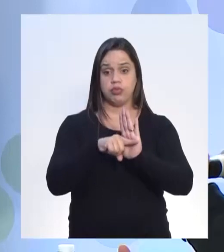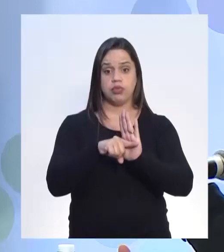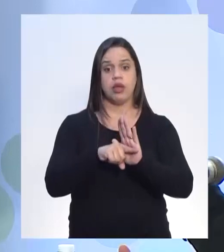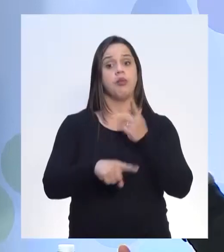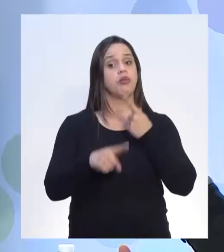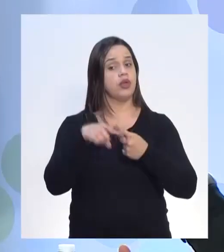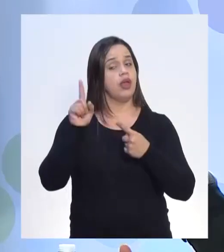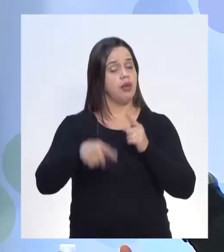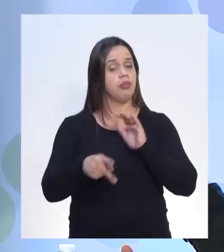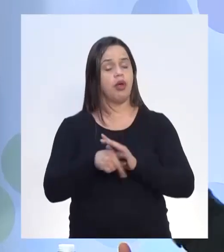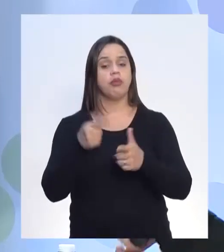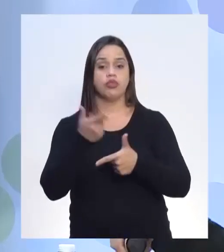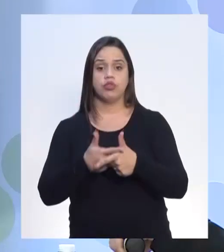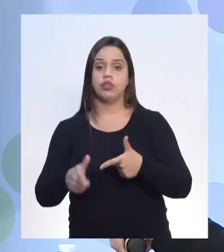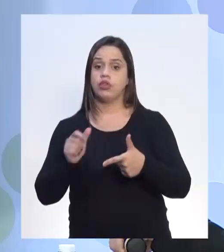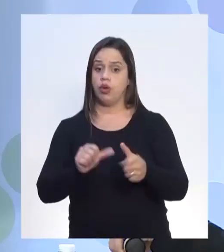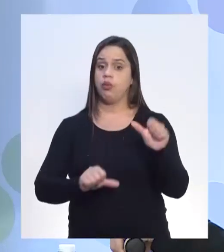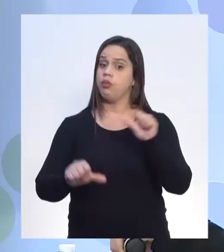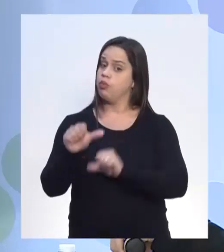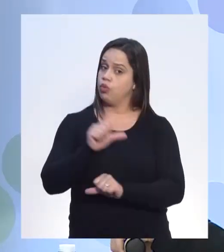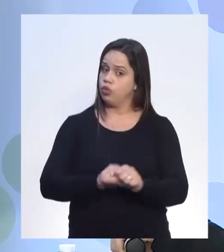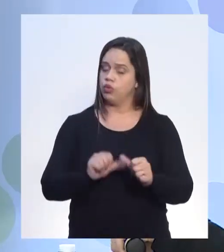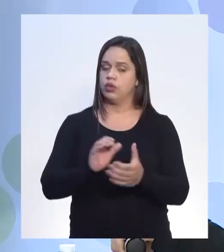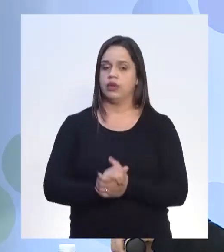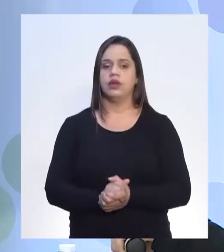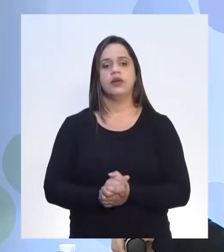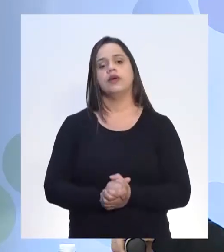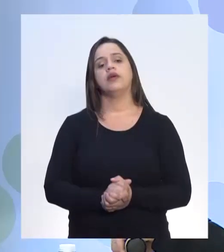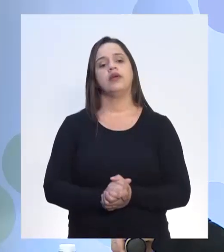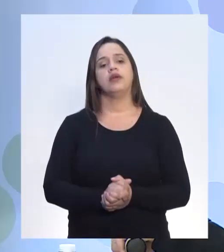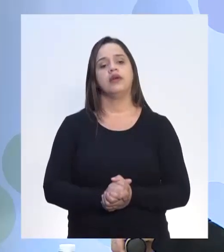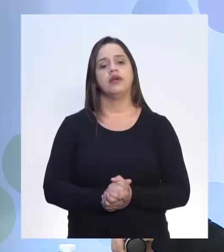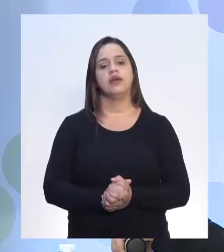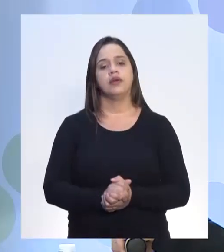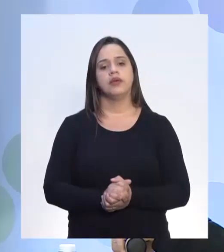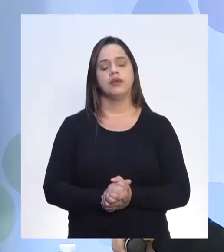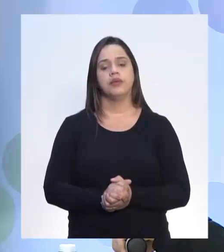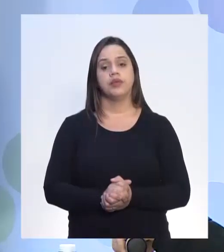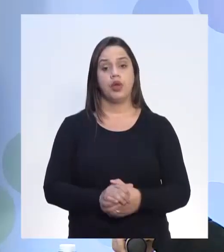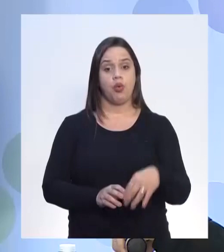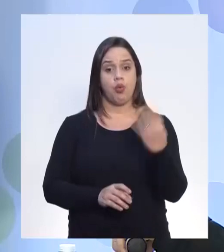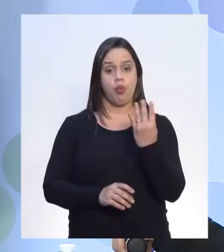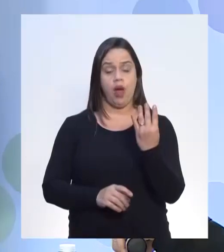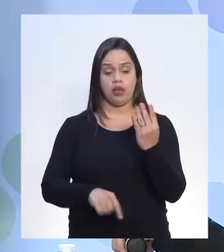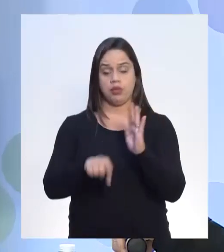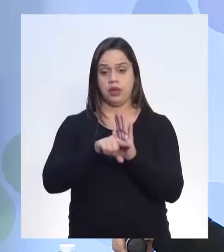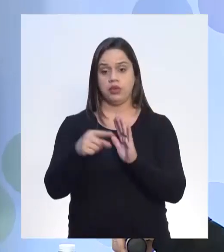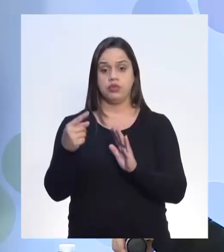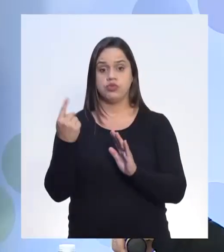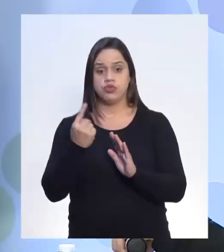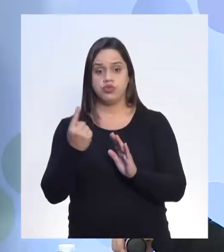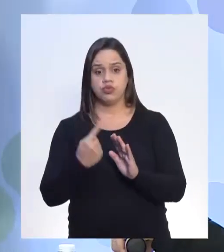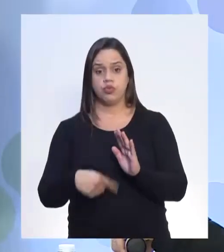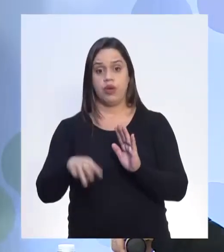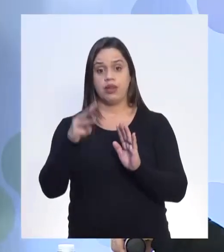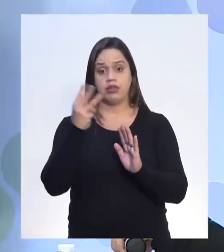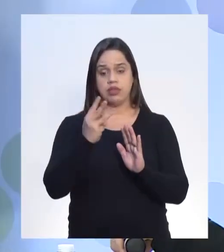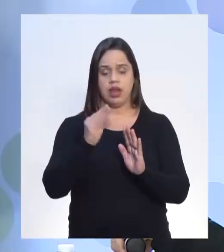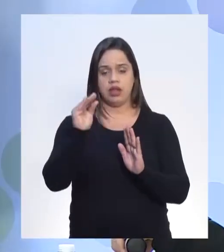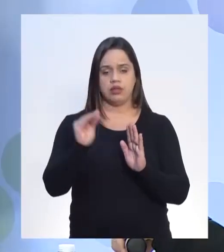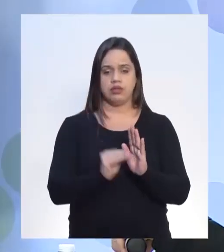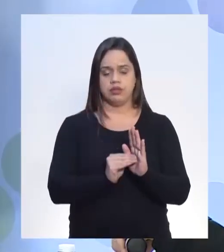uma divisão. Então, muda, tudo bem? Então, nós temos aqui a elevado à terceira, ó, nós estamos fazendo uma